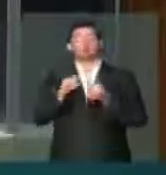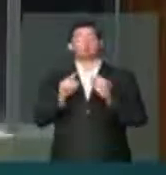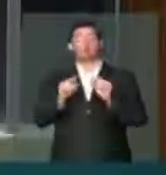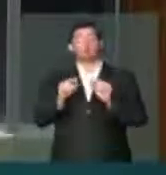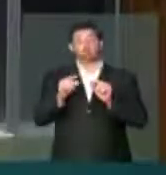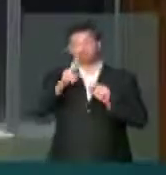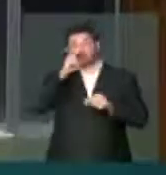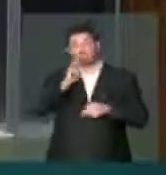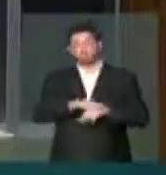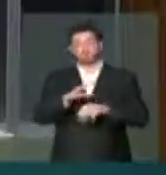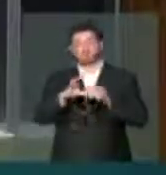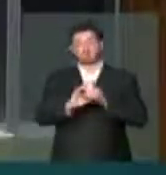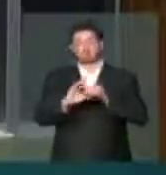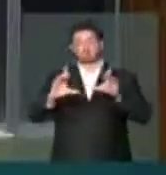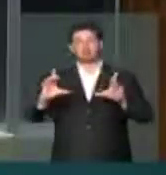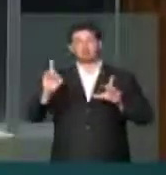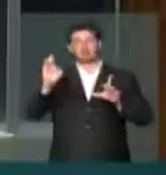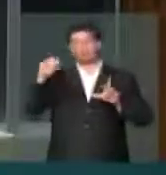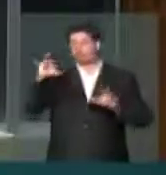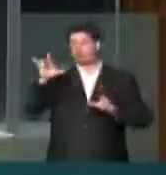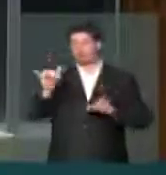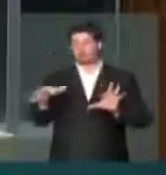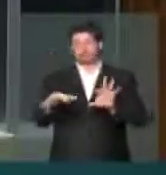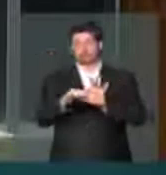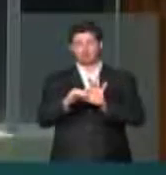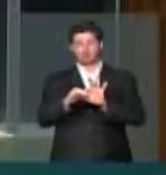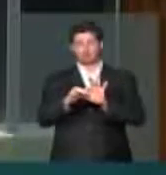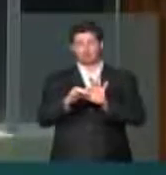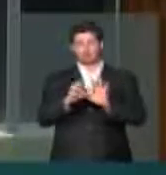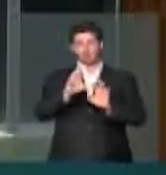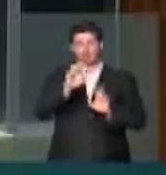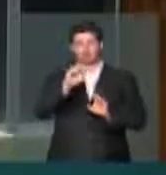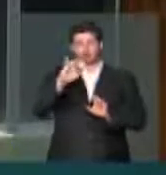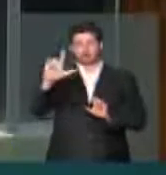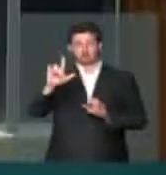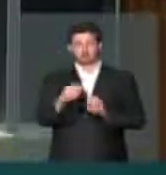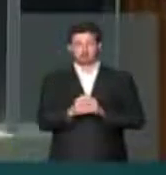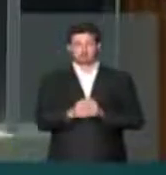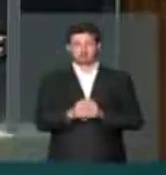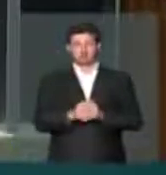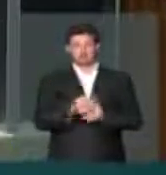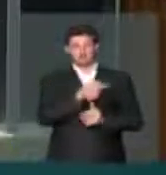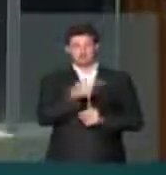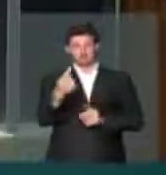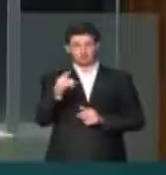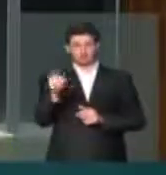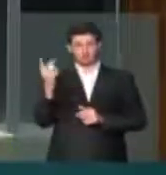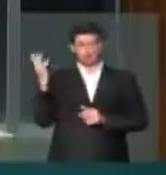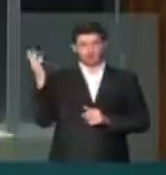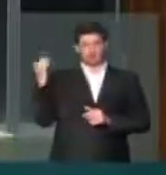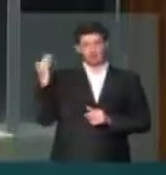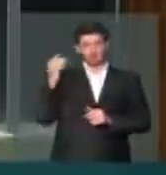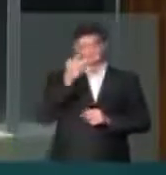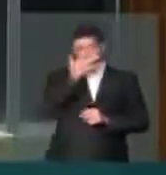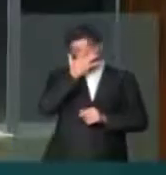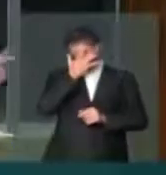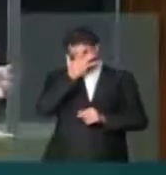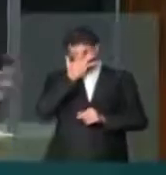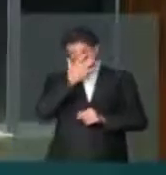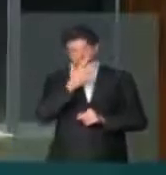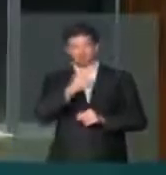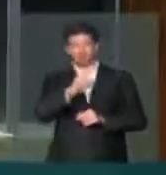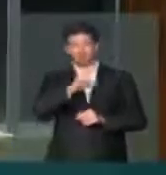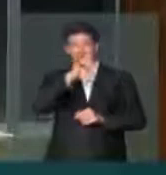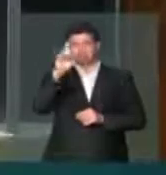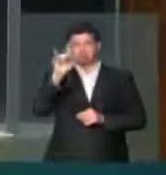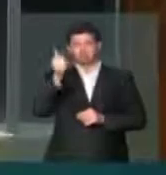a democracia e a integração regional. Nesta última semana, nos